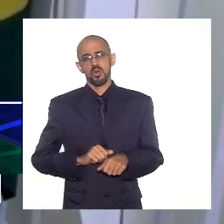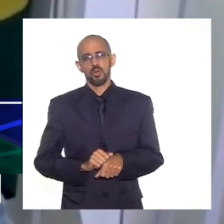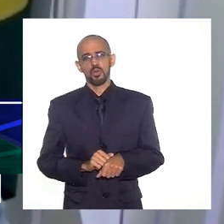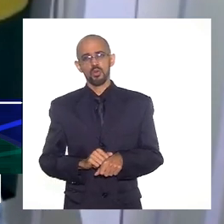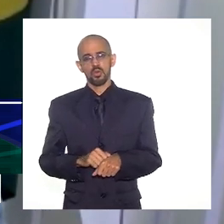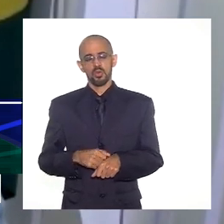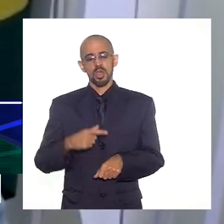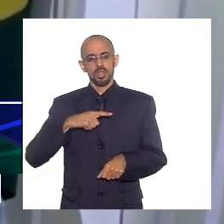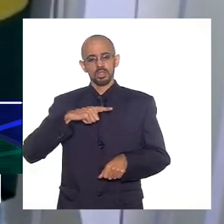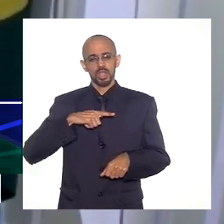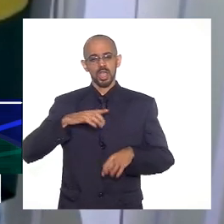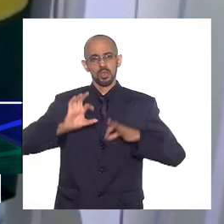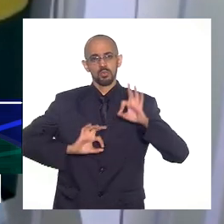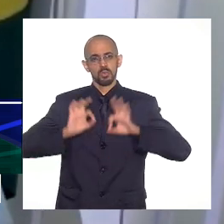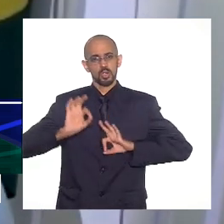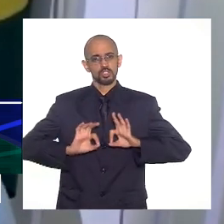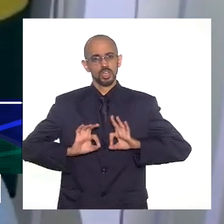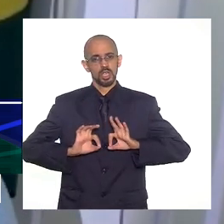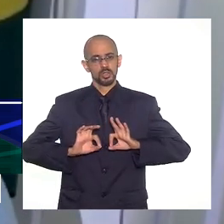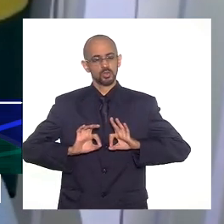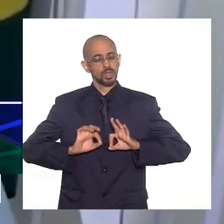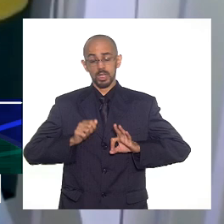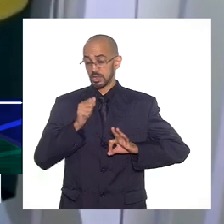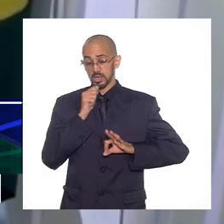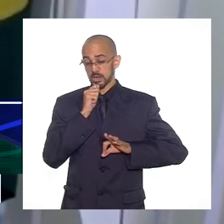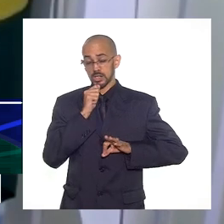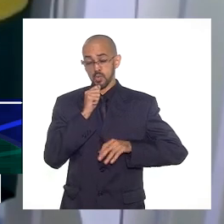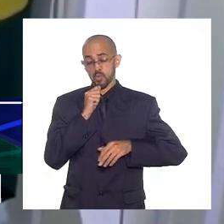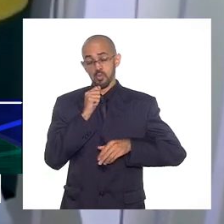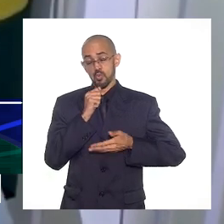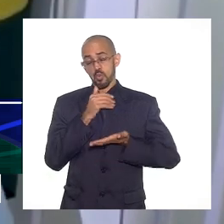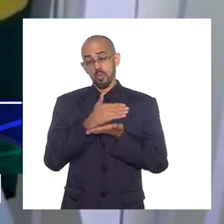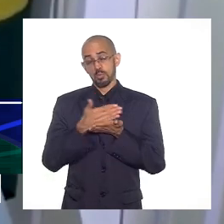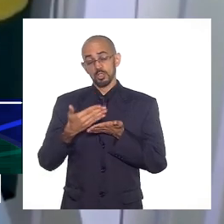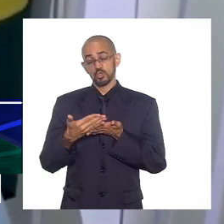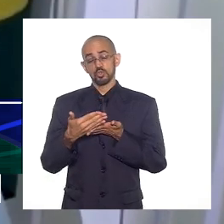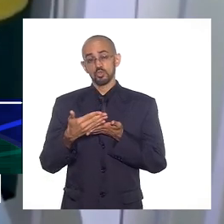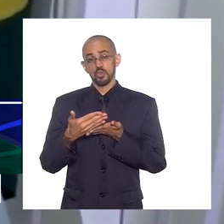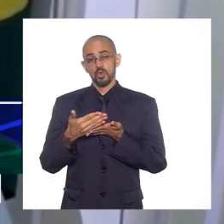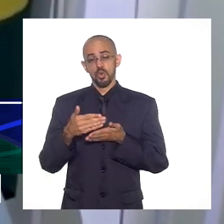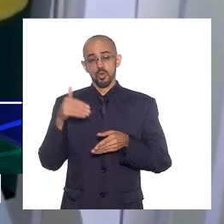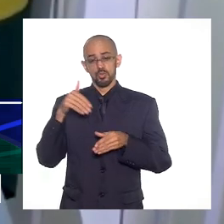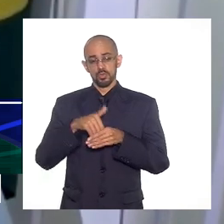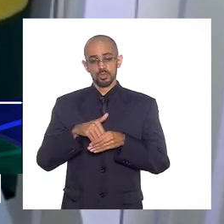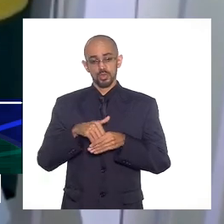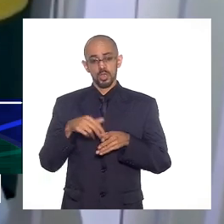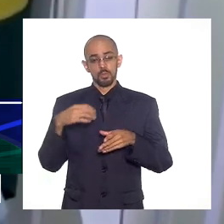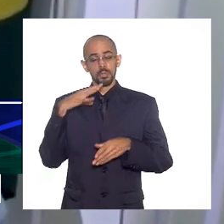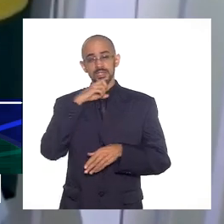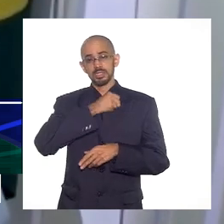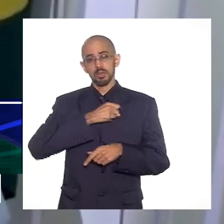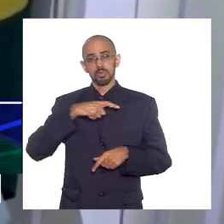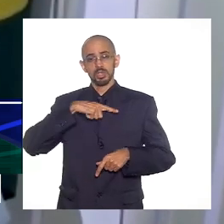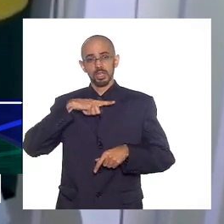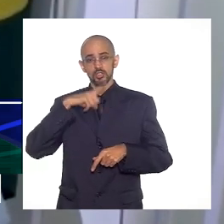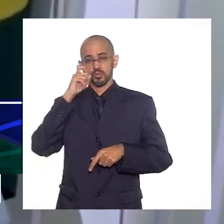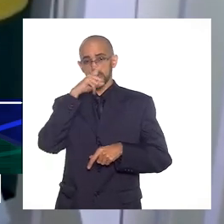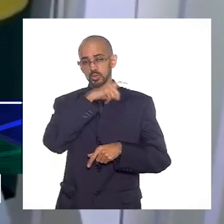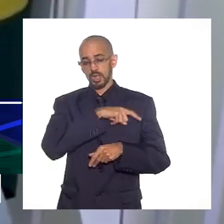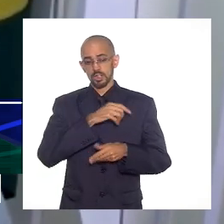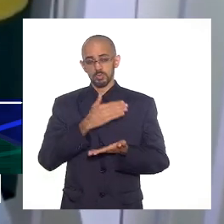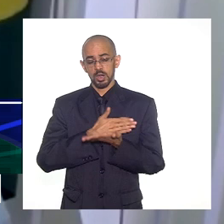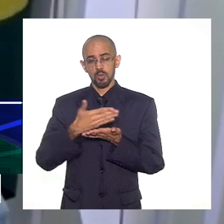um projeto que ainda não entrou em pauta, perceba a dificuldade de vê-lo colocado em pauta, mas um projeto que